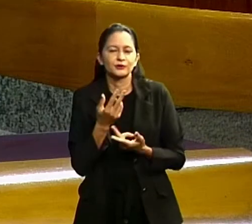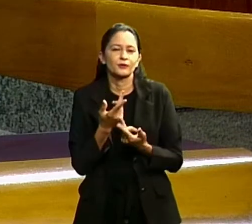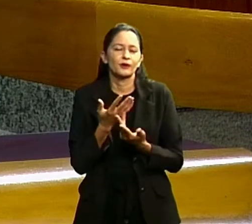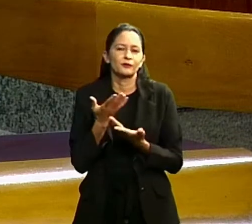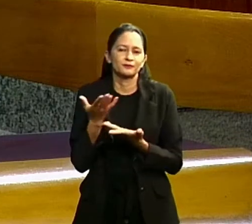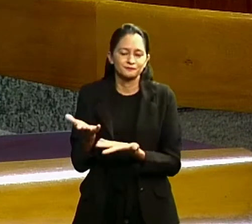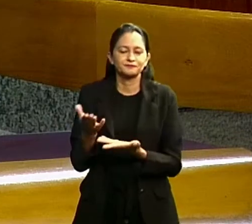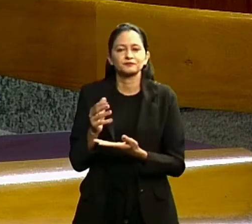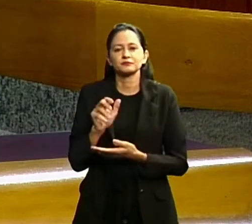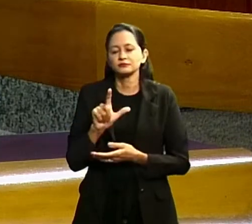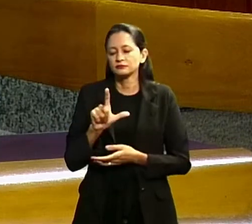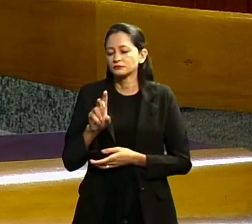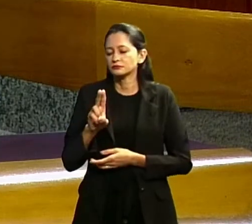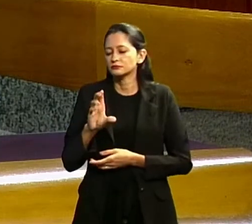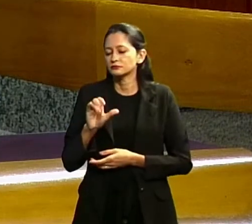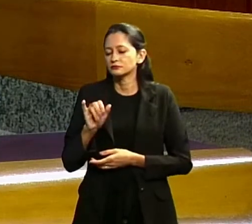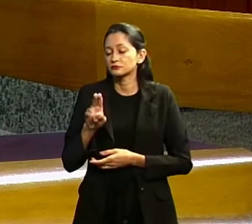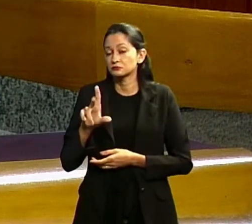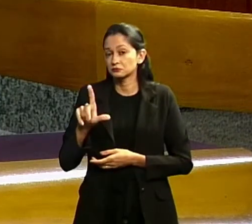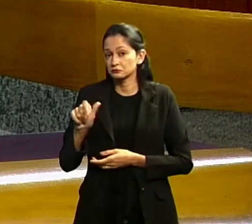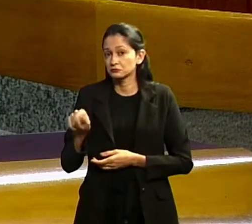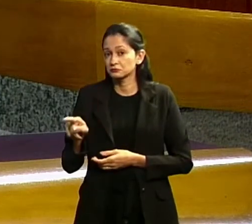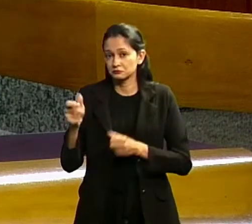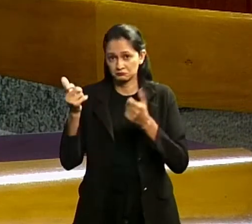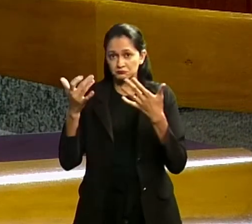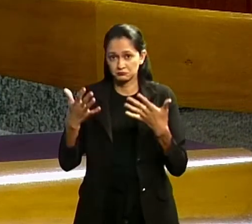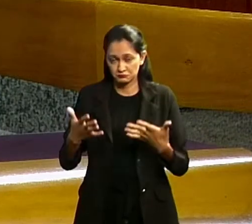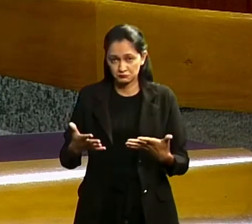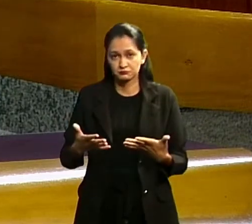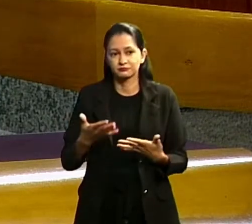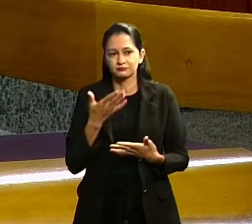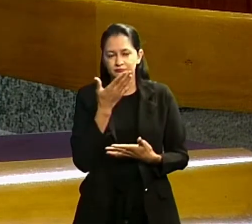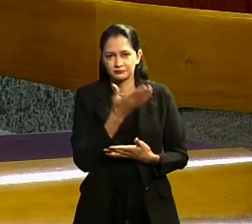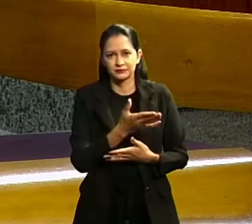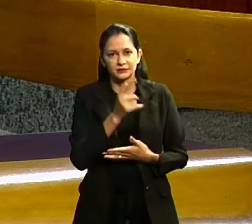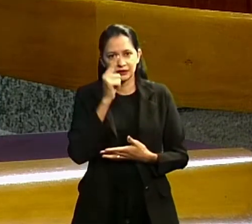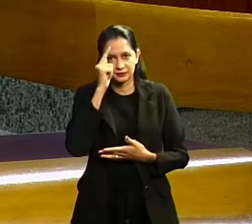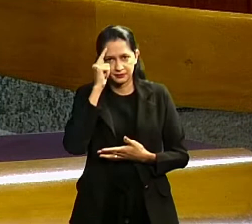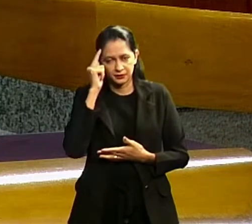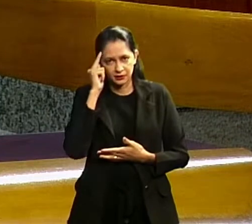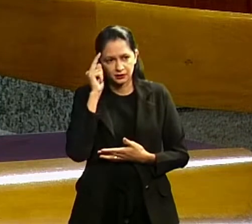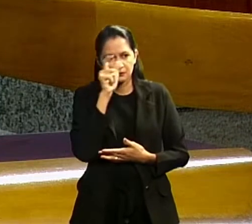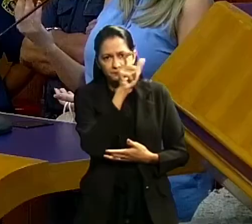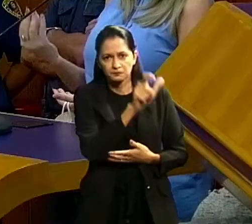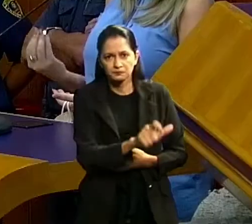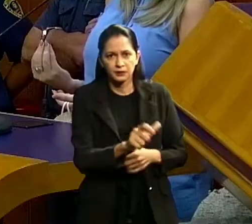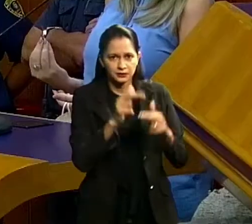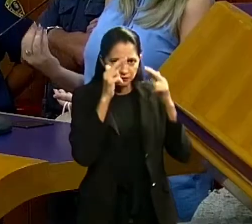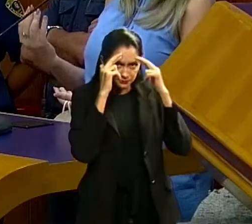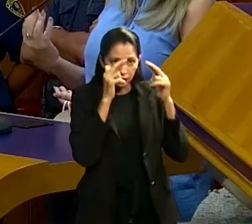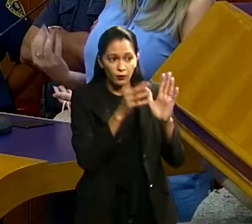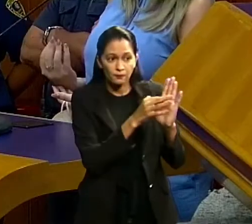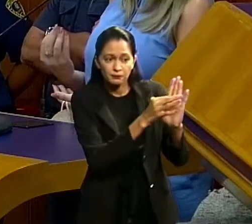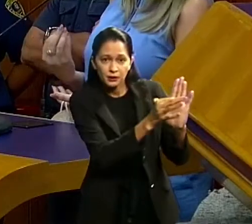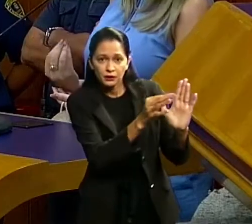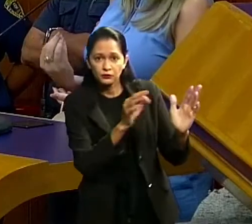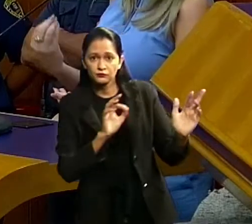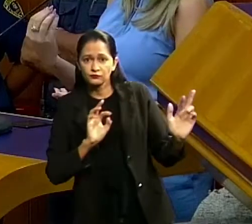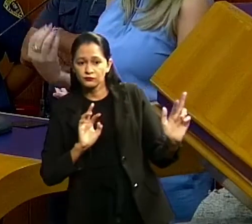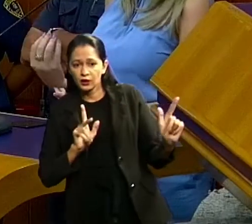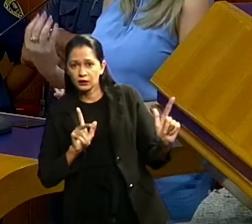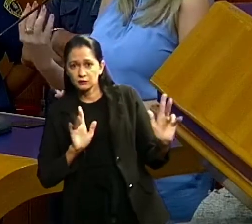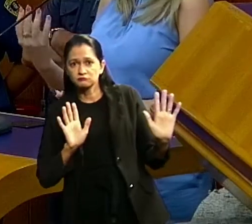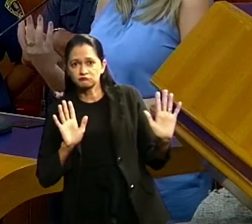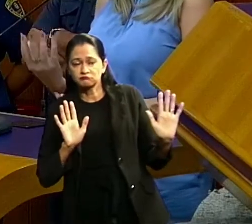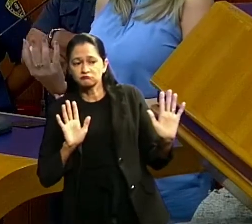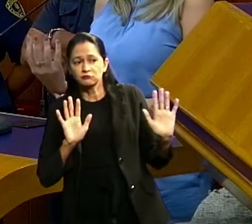mesmo colocou, que respeita muito a vereadora Gabriela, enquanto pessoa que disse não concordar muitas vezes com